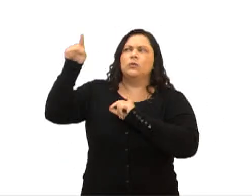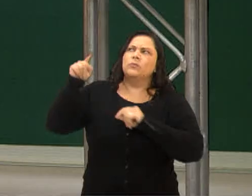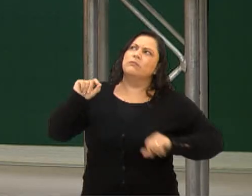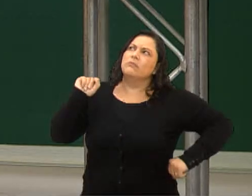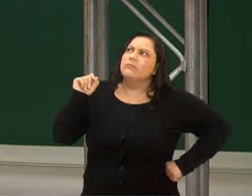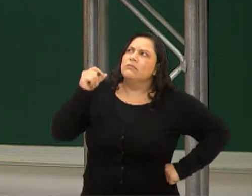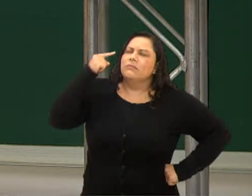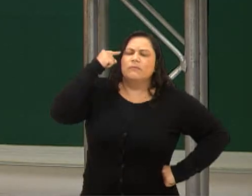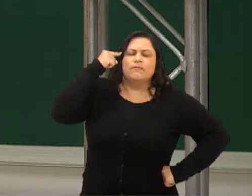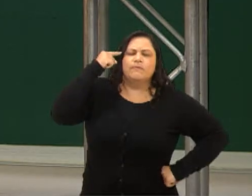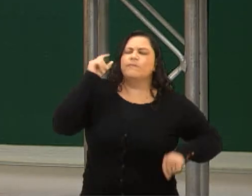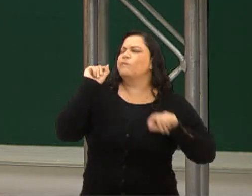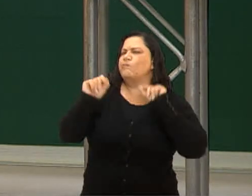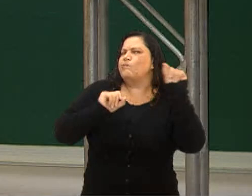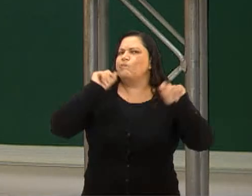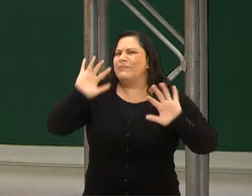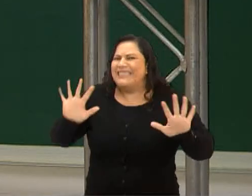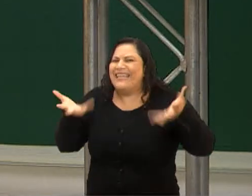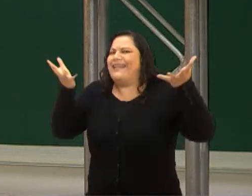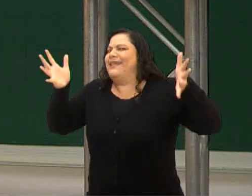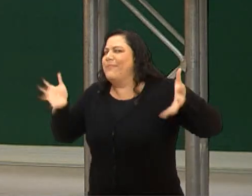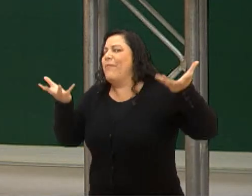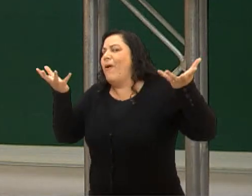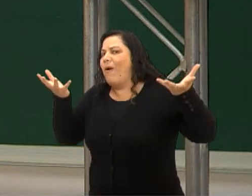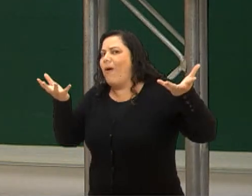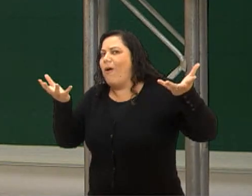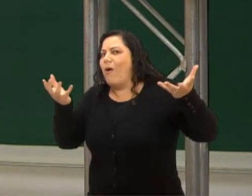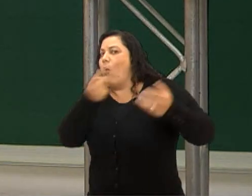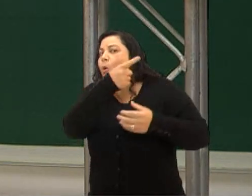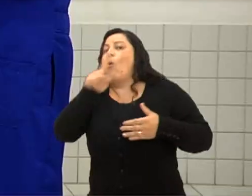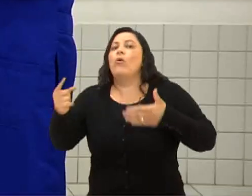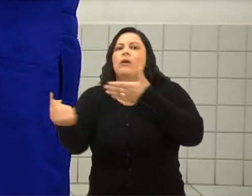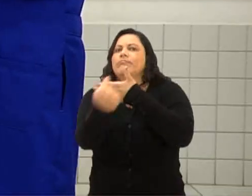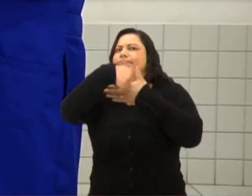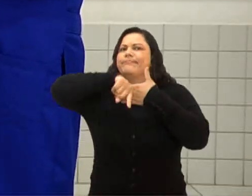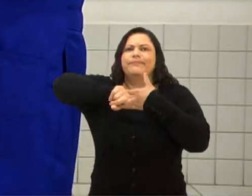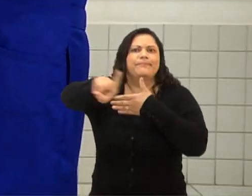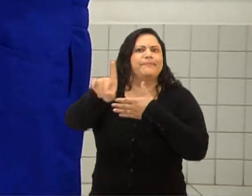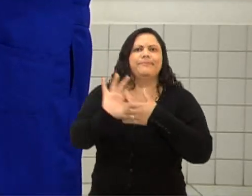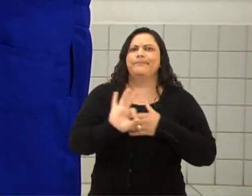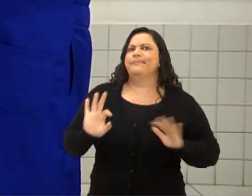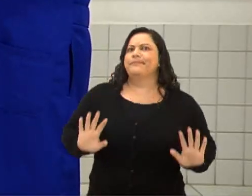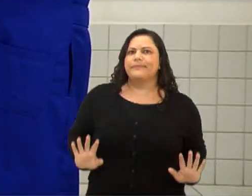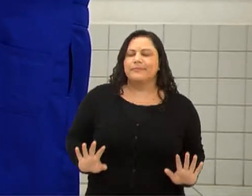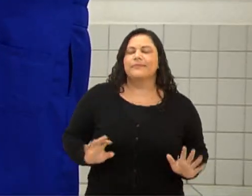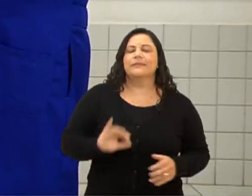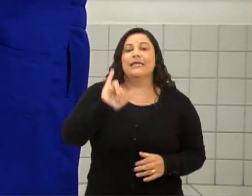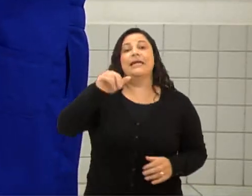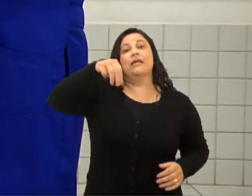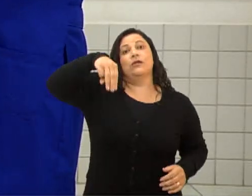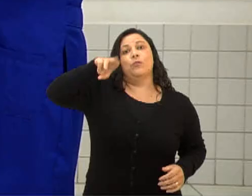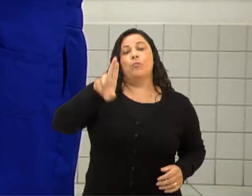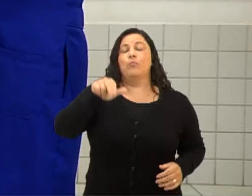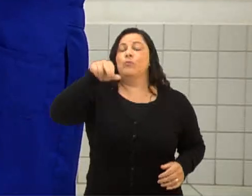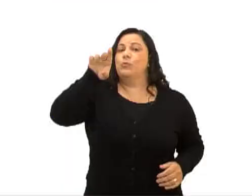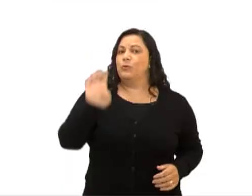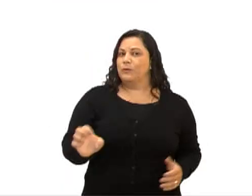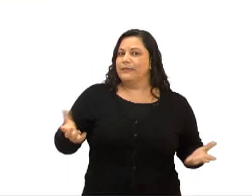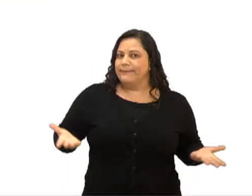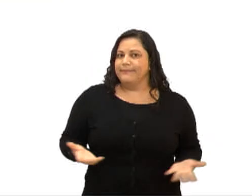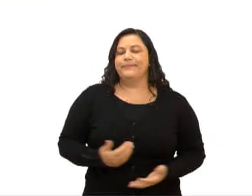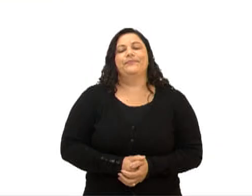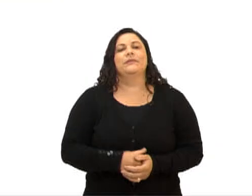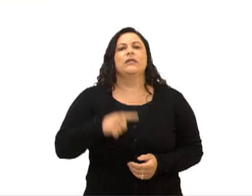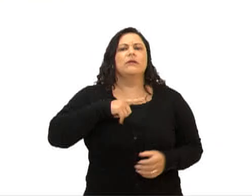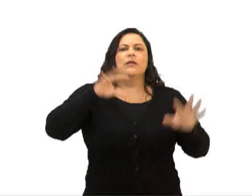animou, né, com essa alegria, ou seja, uma alegria que não o contagiou, né, porque ele pensa, eu sou imune. Né? Então, nós temos aqui